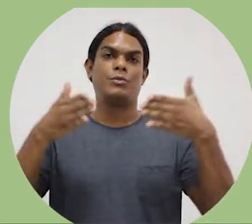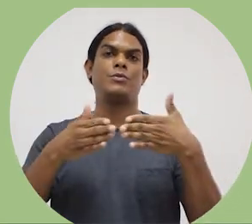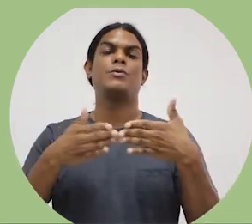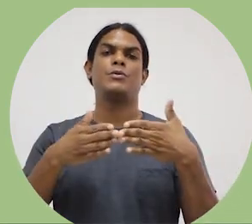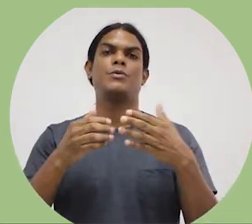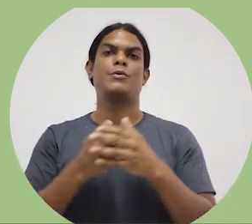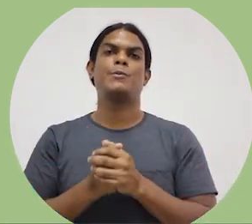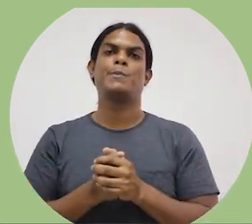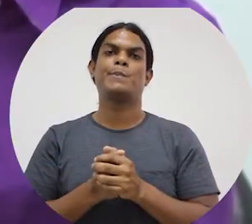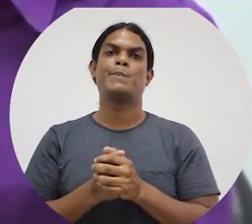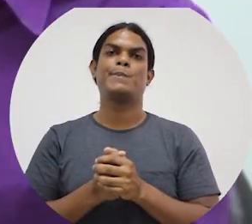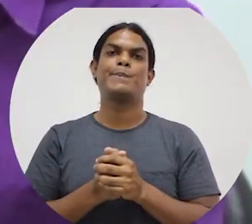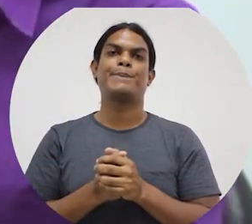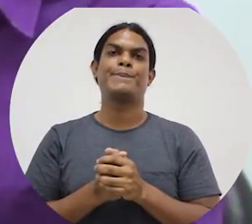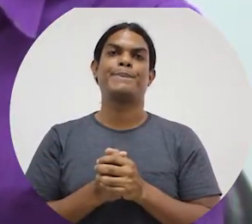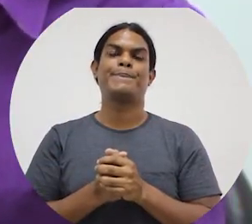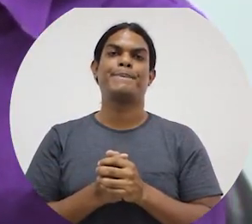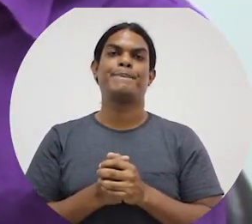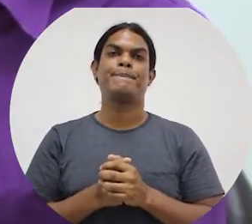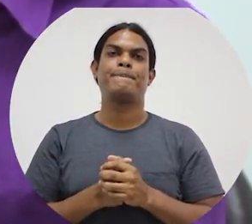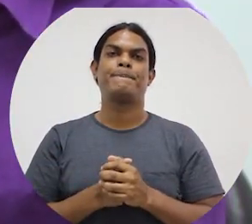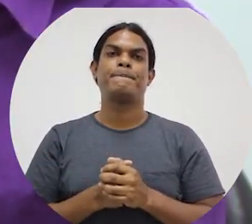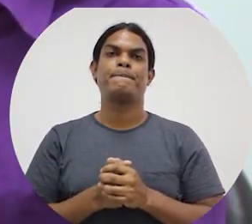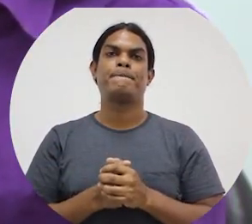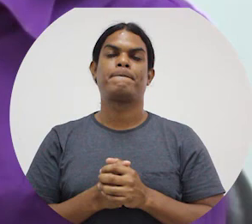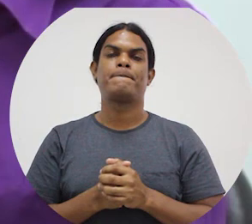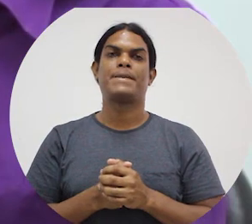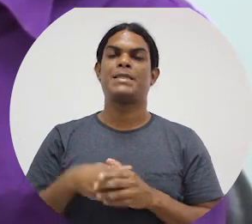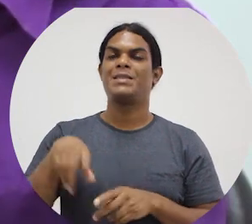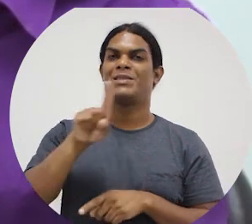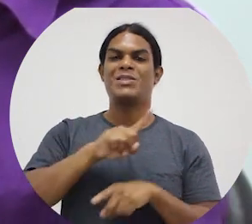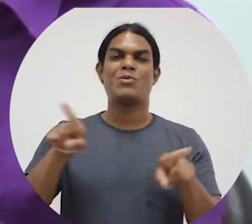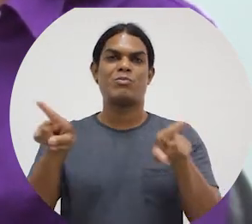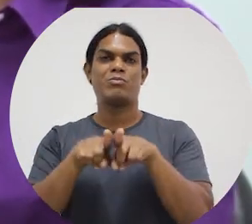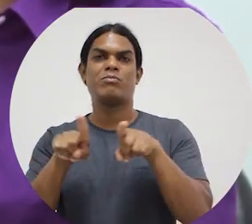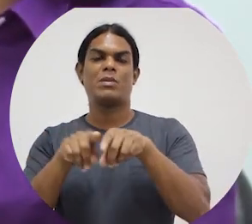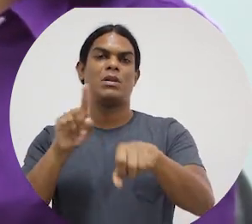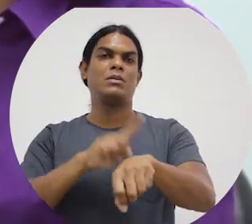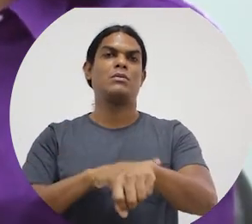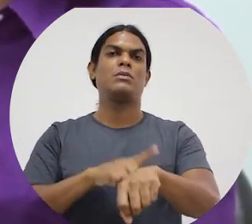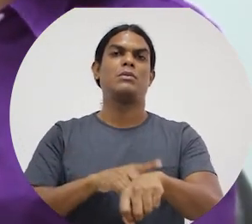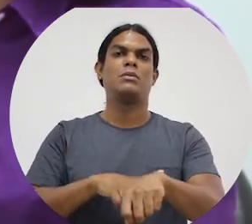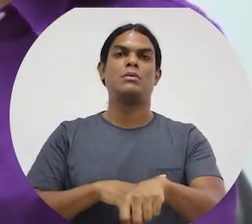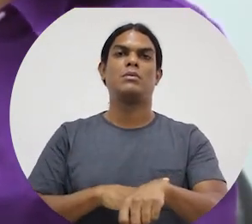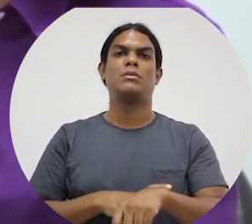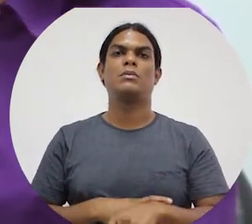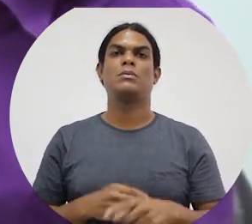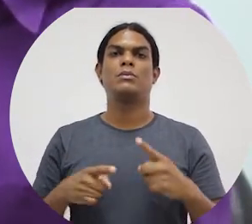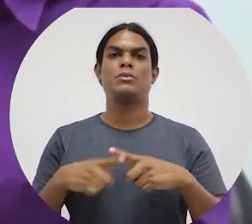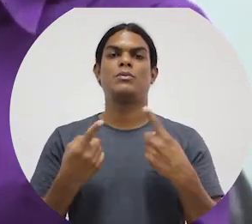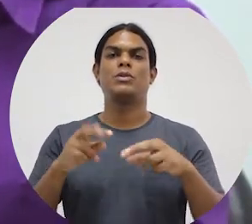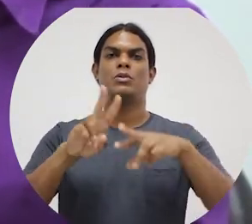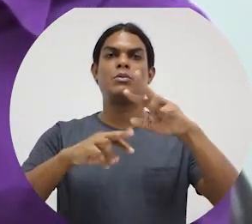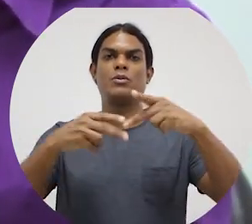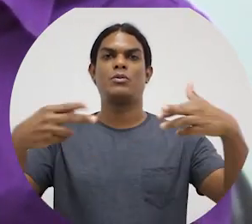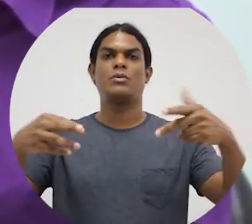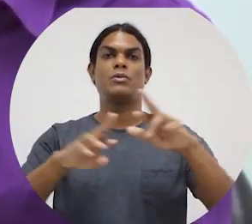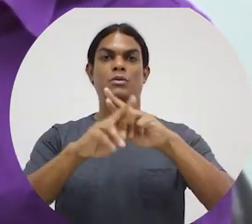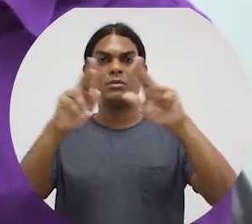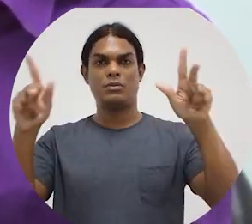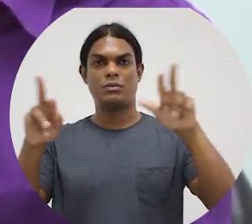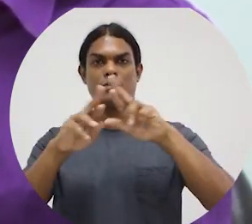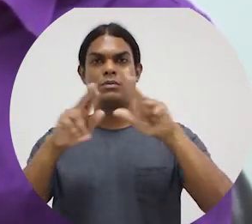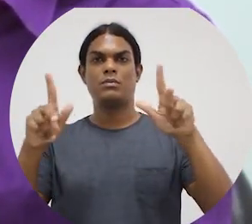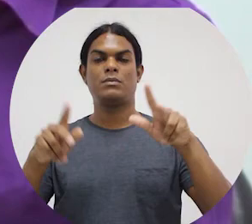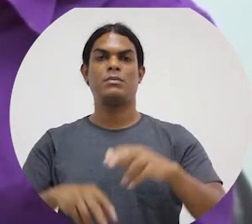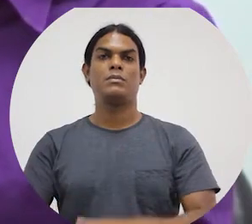prioridade competitiva que não costuma combinar com a prioridade competitiva tempo, porque produtos customizados e personalizados costumam exigir mais